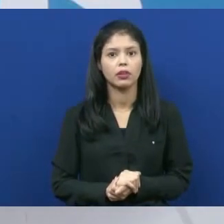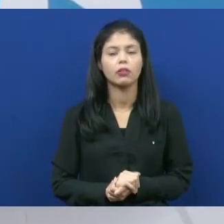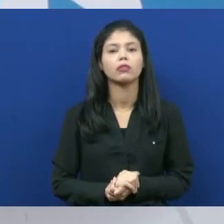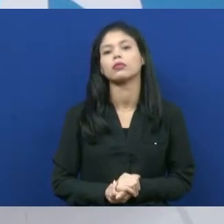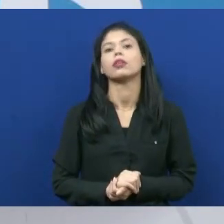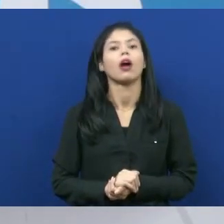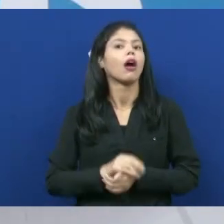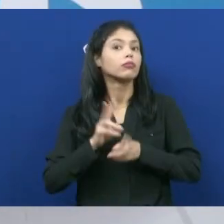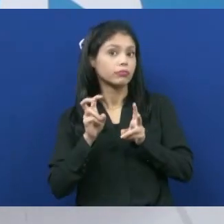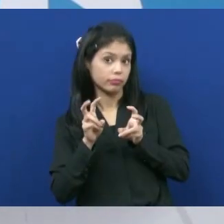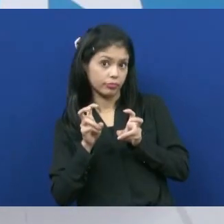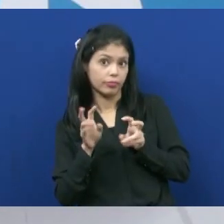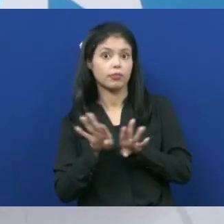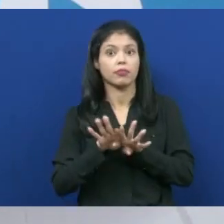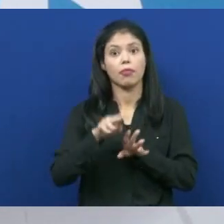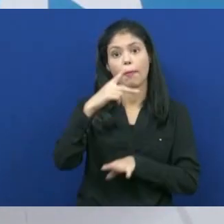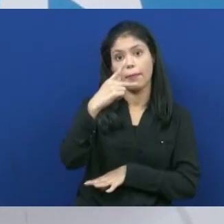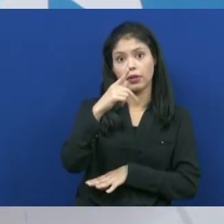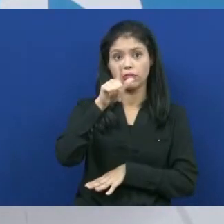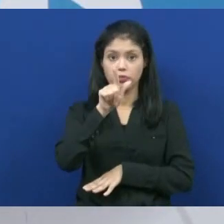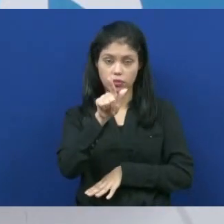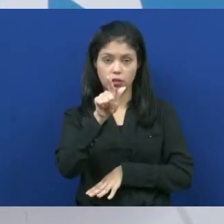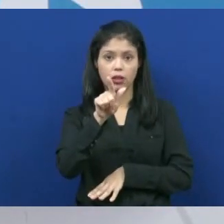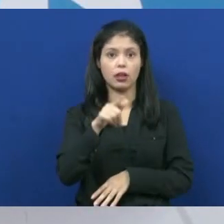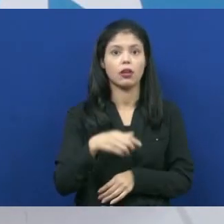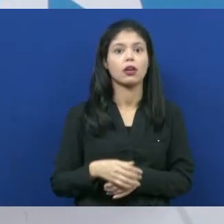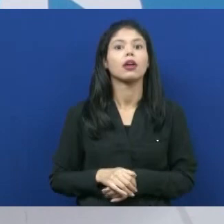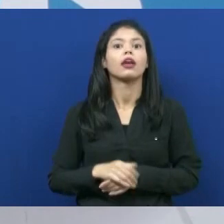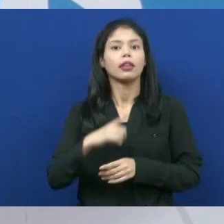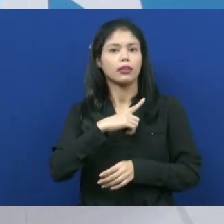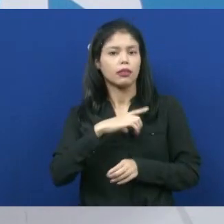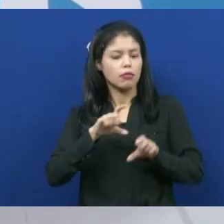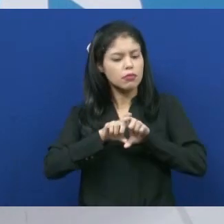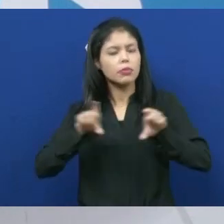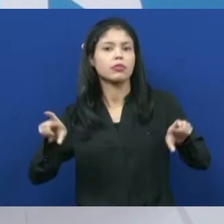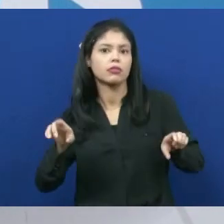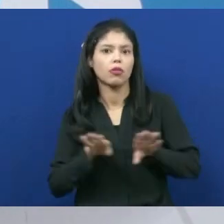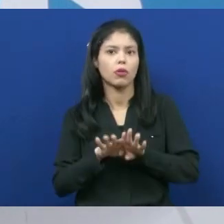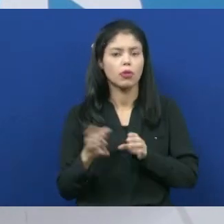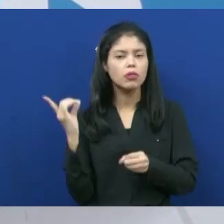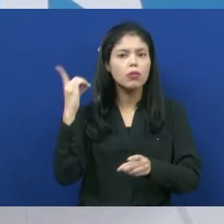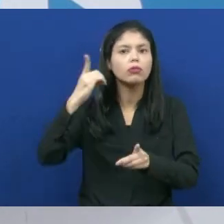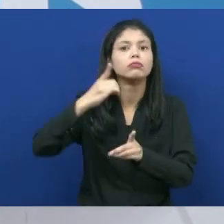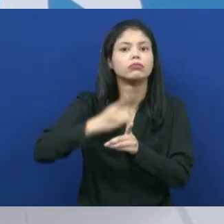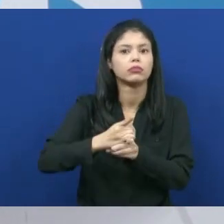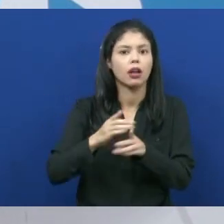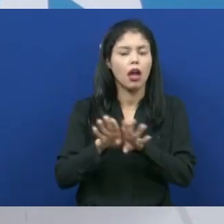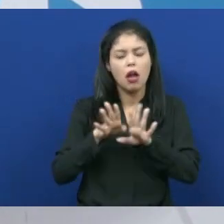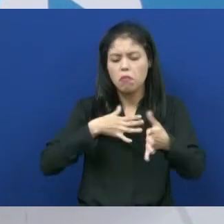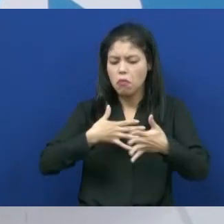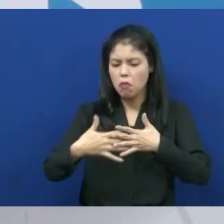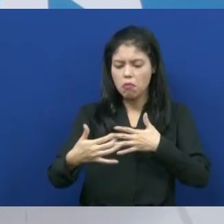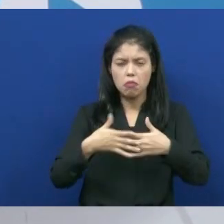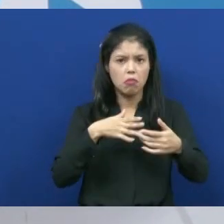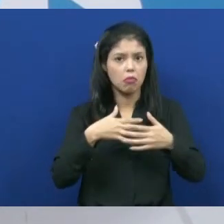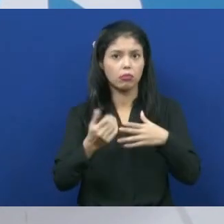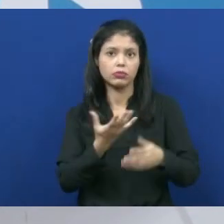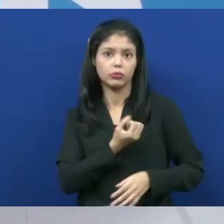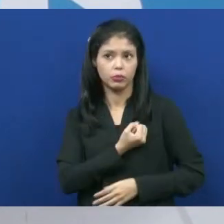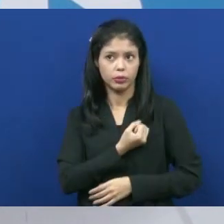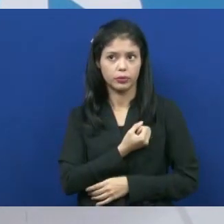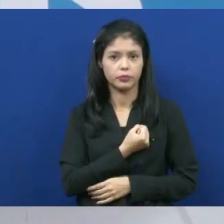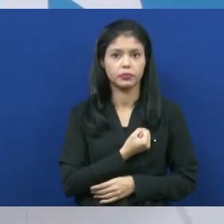O termo geral da progressão geométrica é uma expressão que pode ser usada para encontrar um termo qualquer da